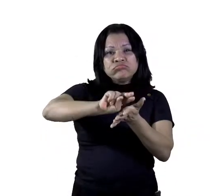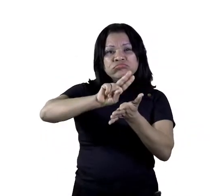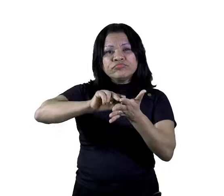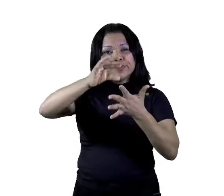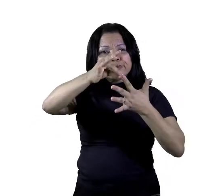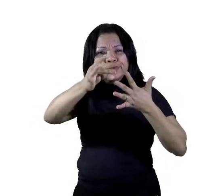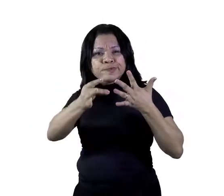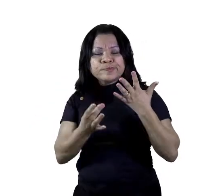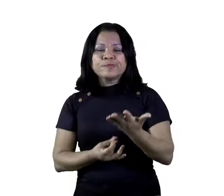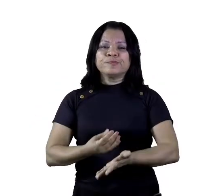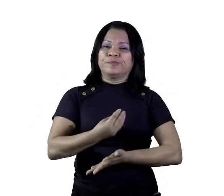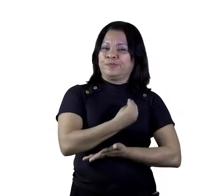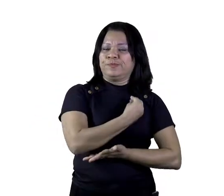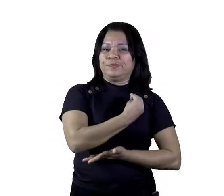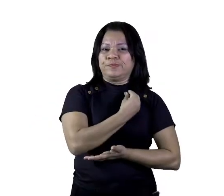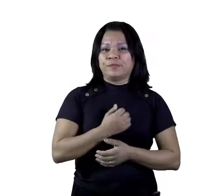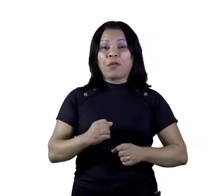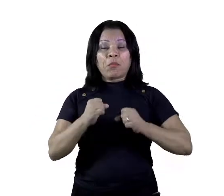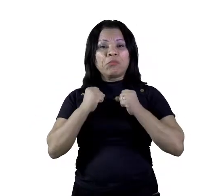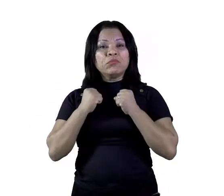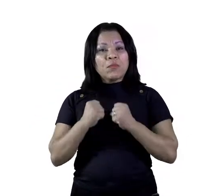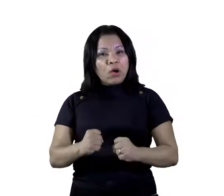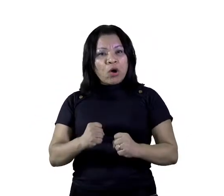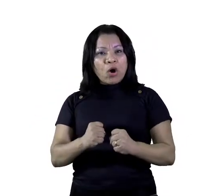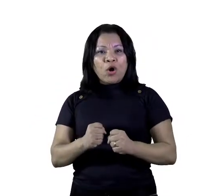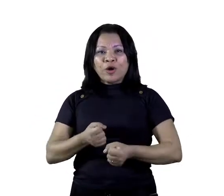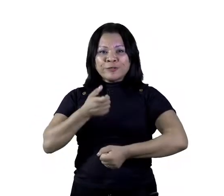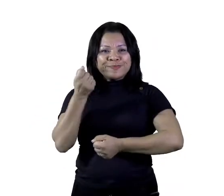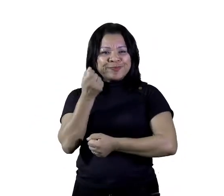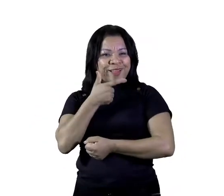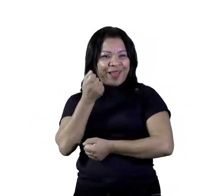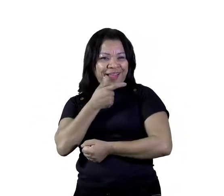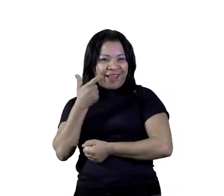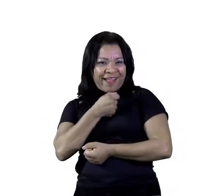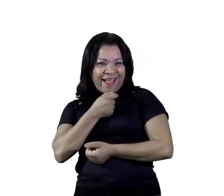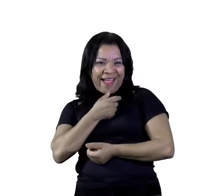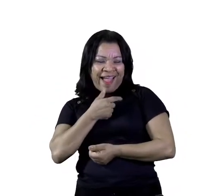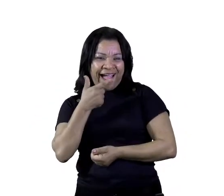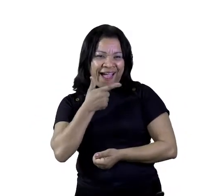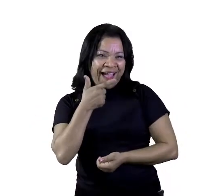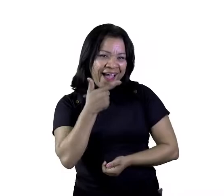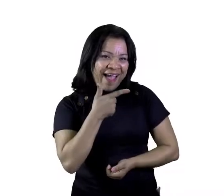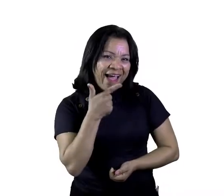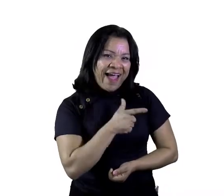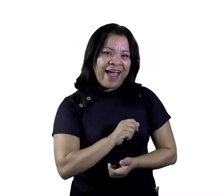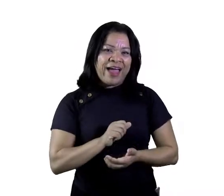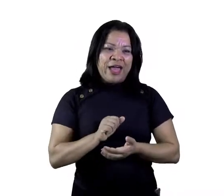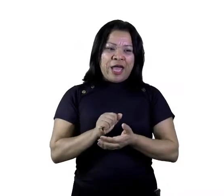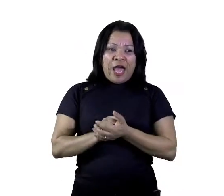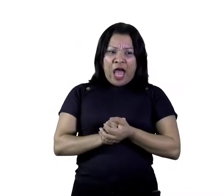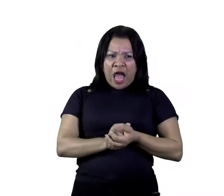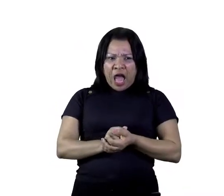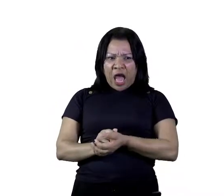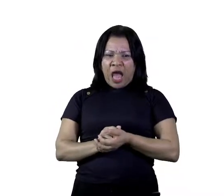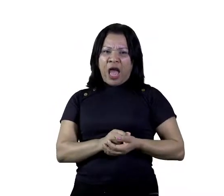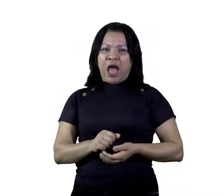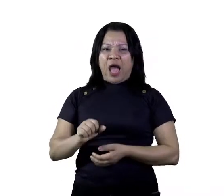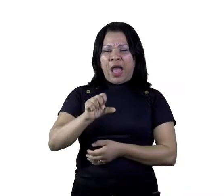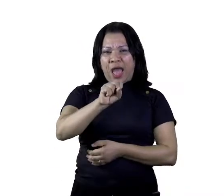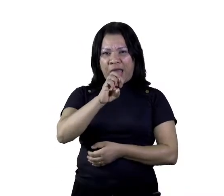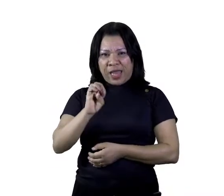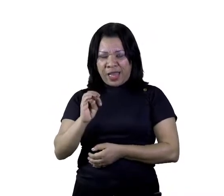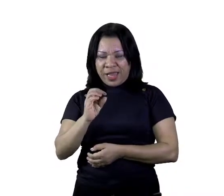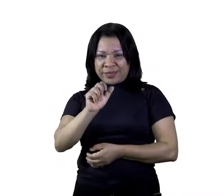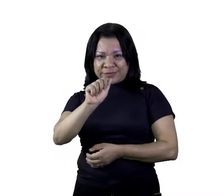vida. Podem ser cômicos, que são de comédias, satíricos, que são aqueles irônicos que